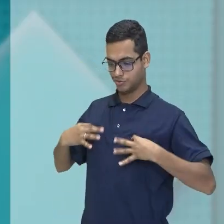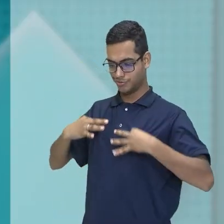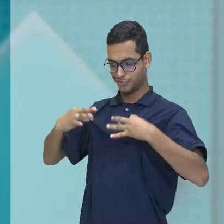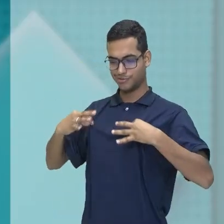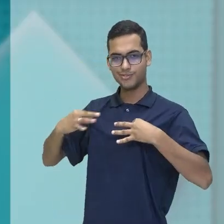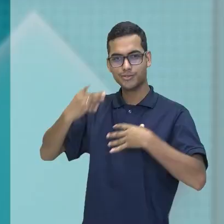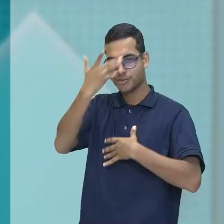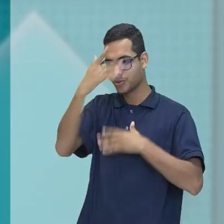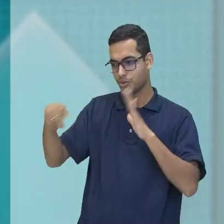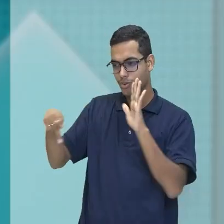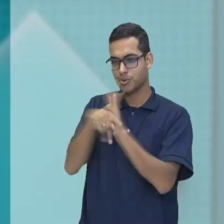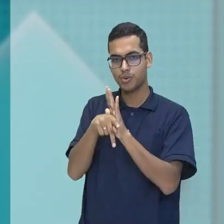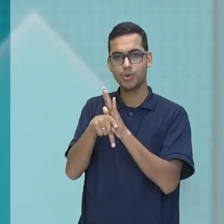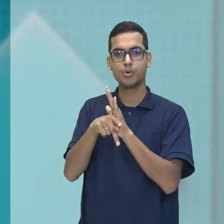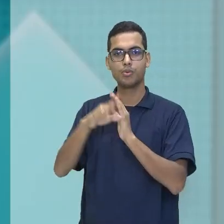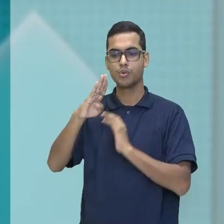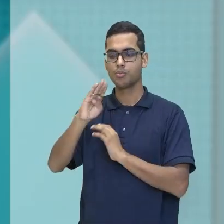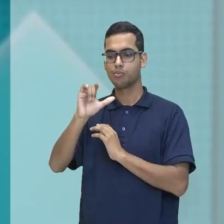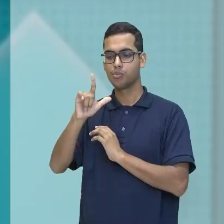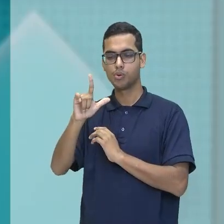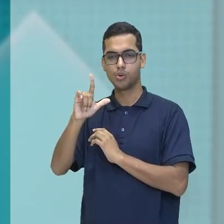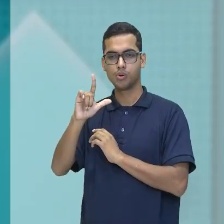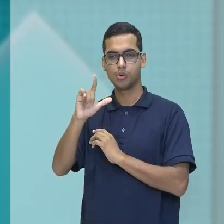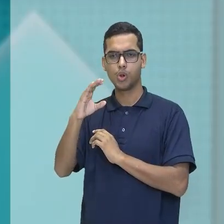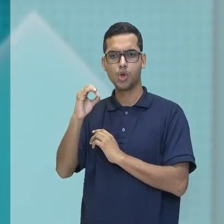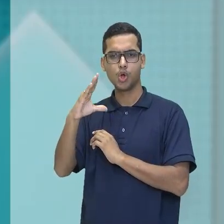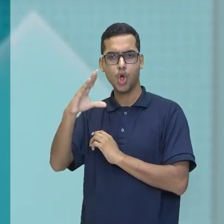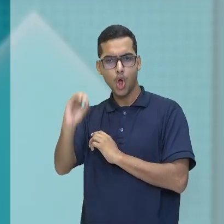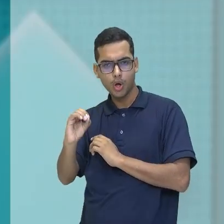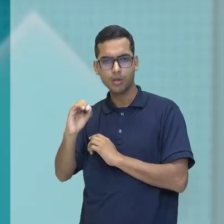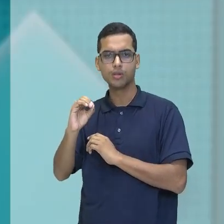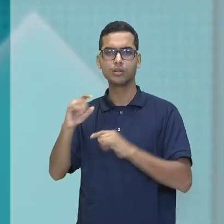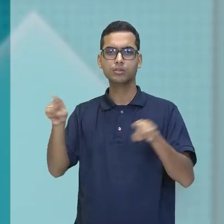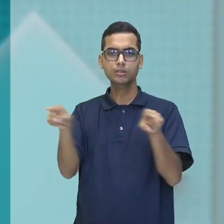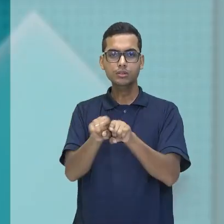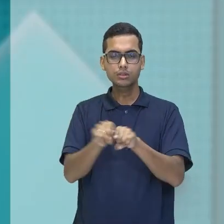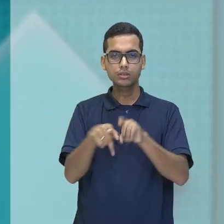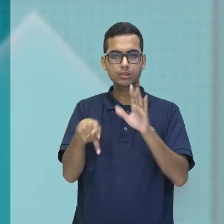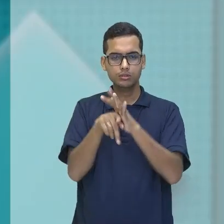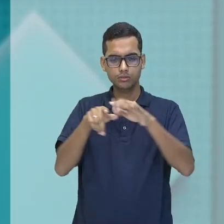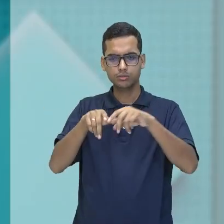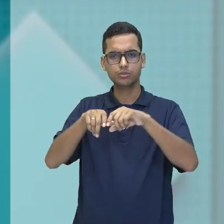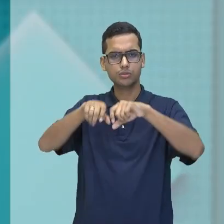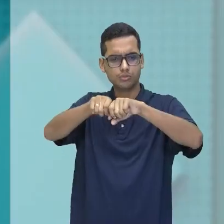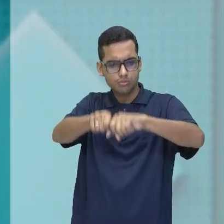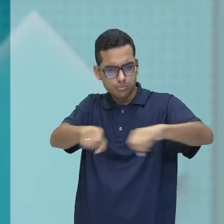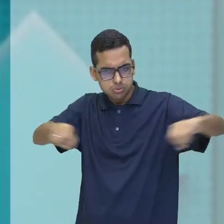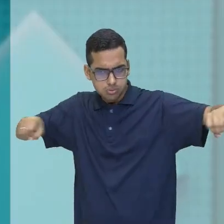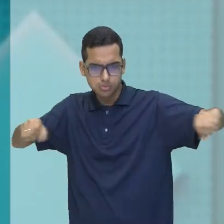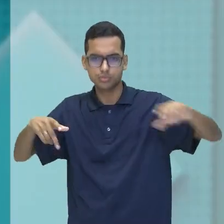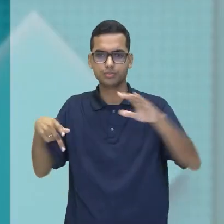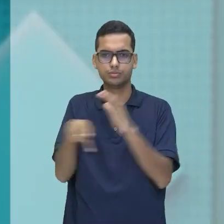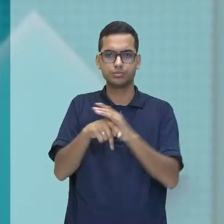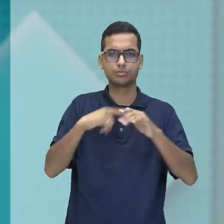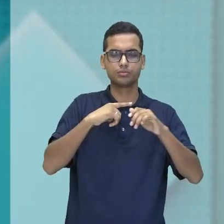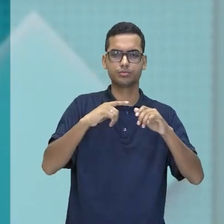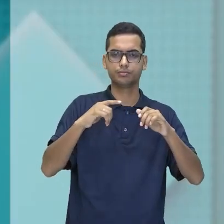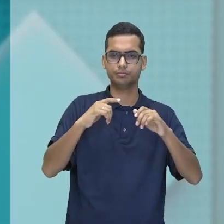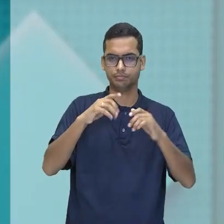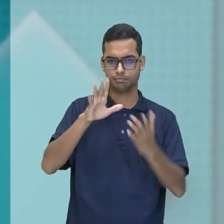essa divisão aí através de corda, que ele segue ali o trio elétrico, e nesse trio elétrico são